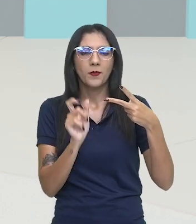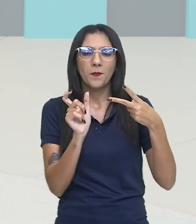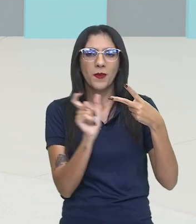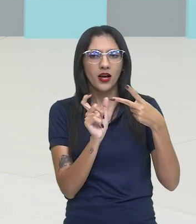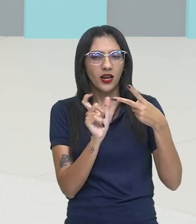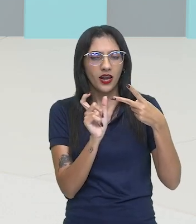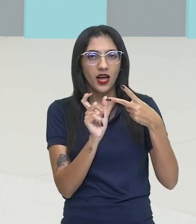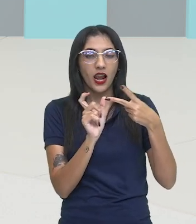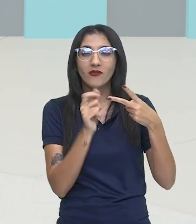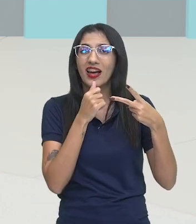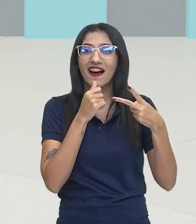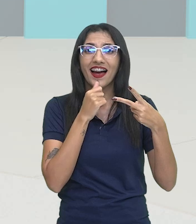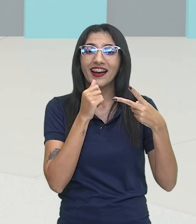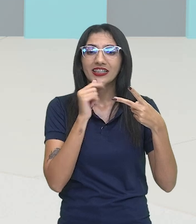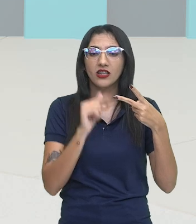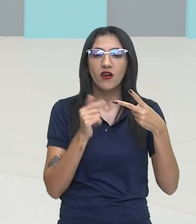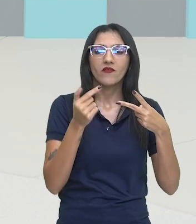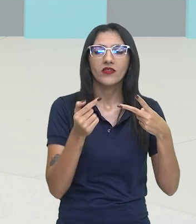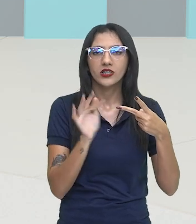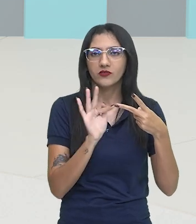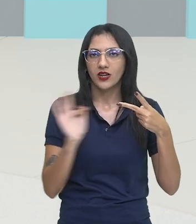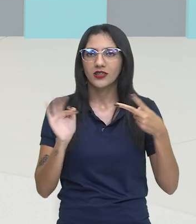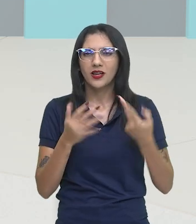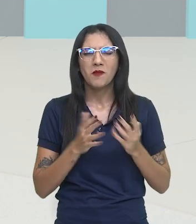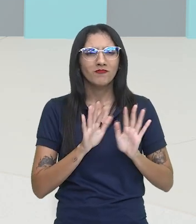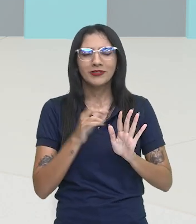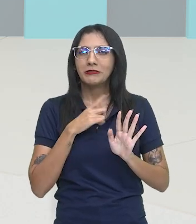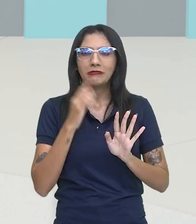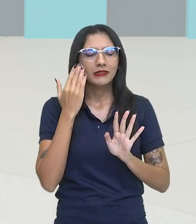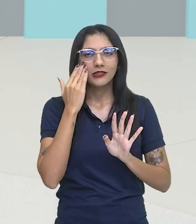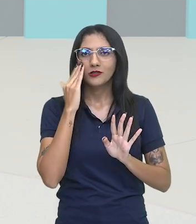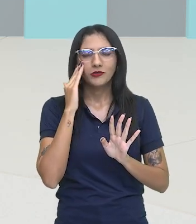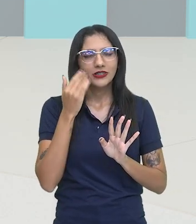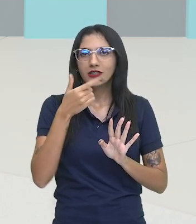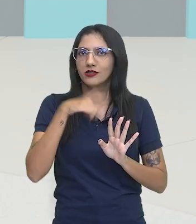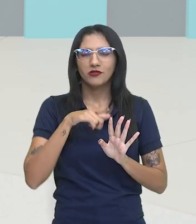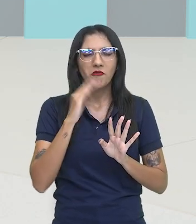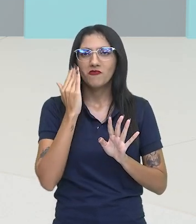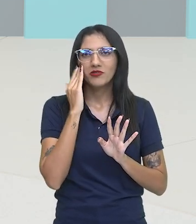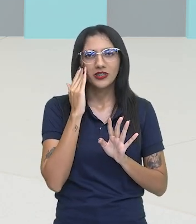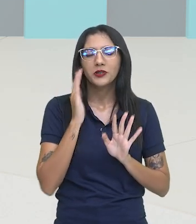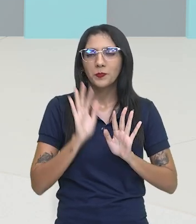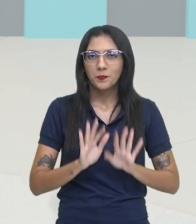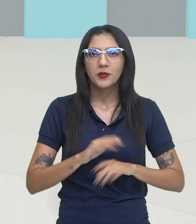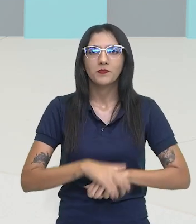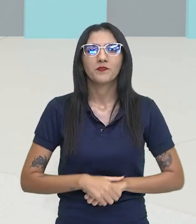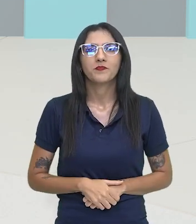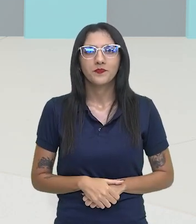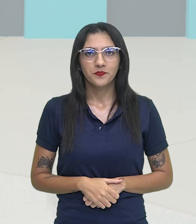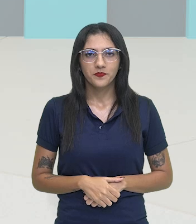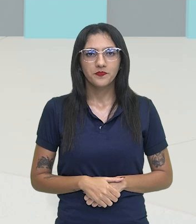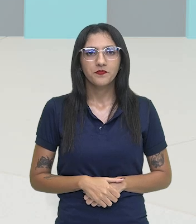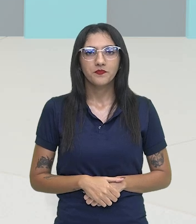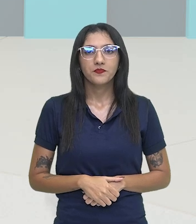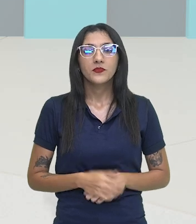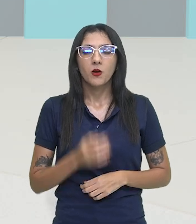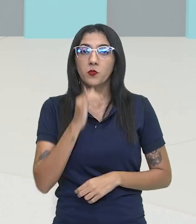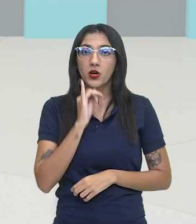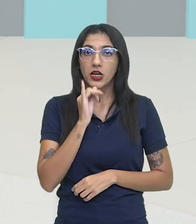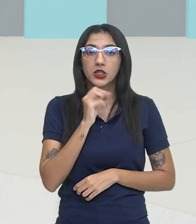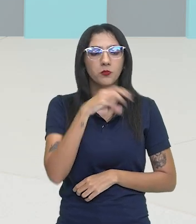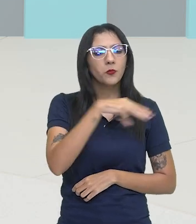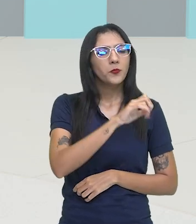de algo que ainda será falado. Professora, eu não compreendi a situação. Veja bem, quando eu falo